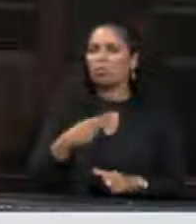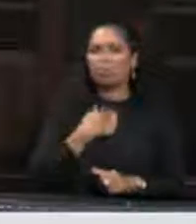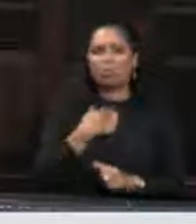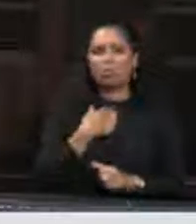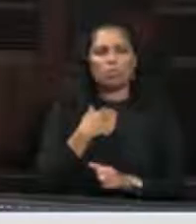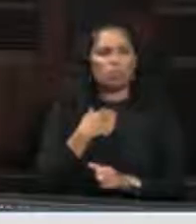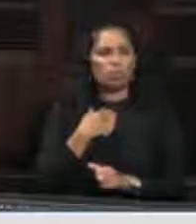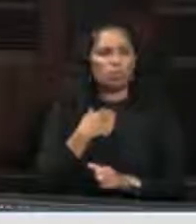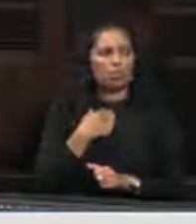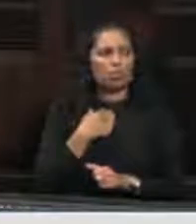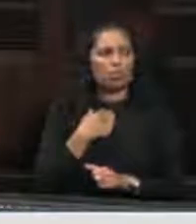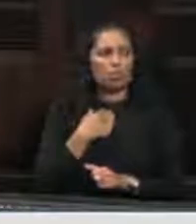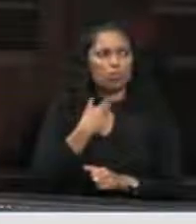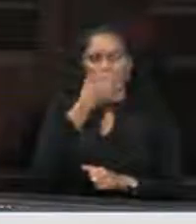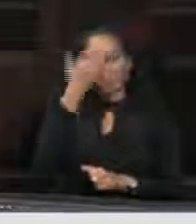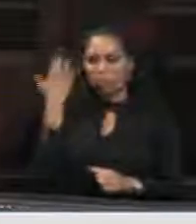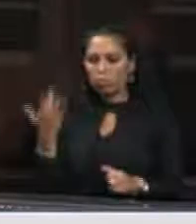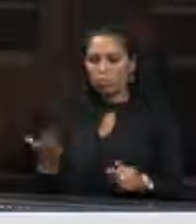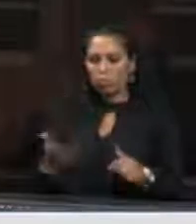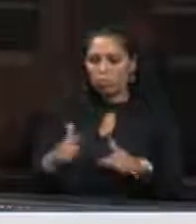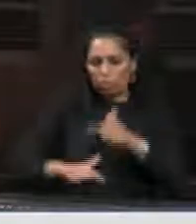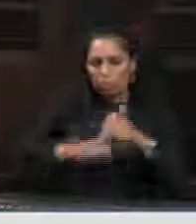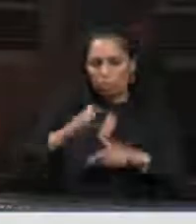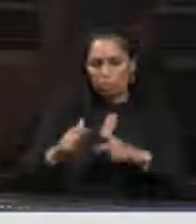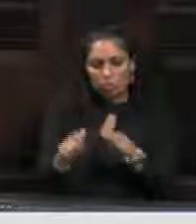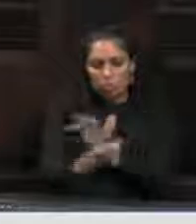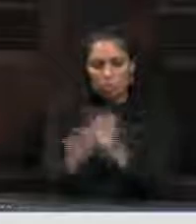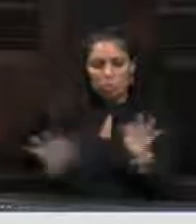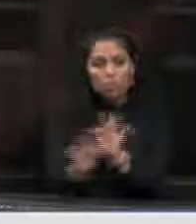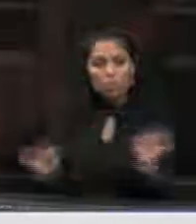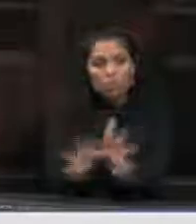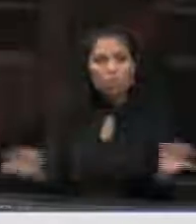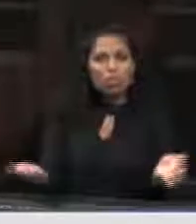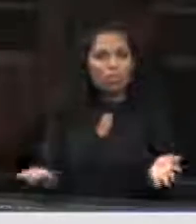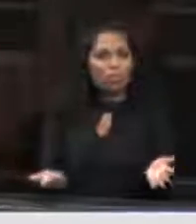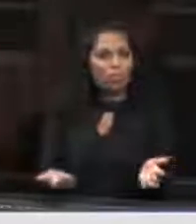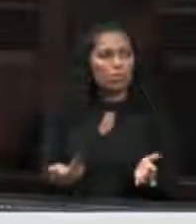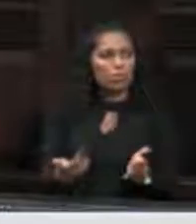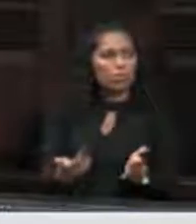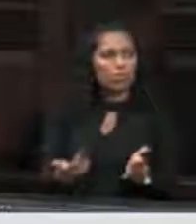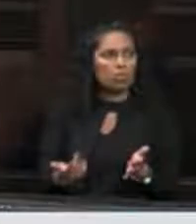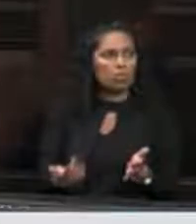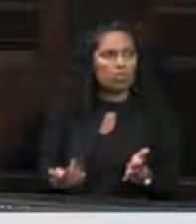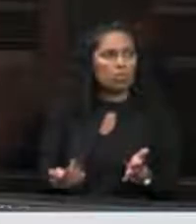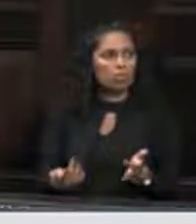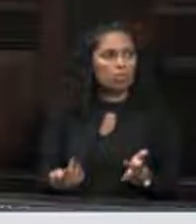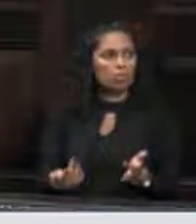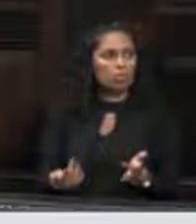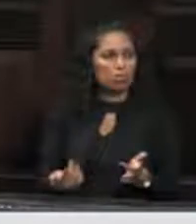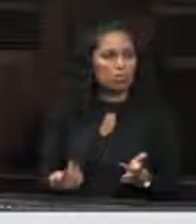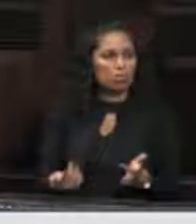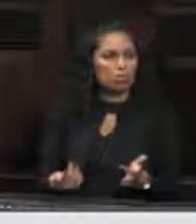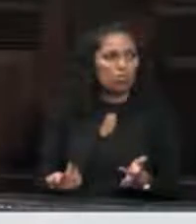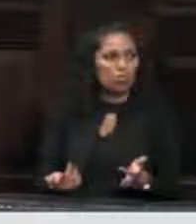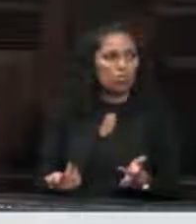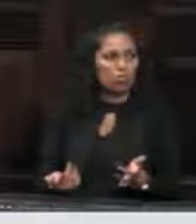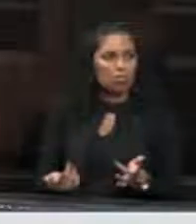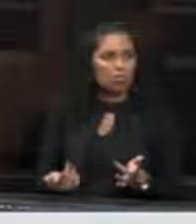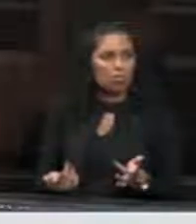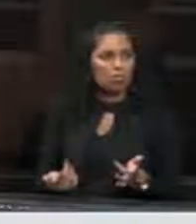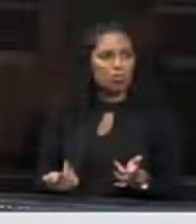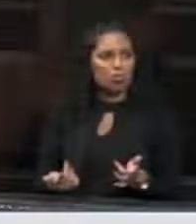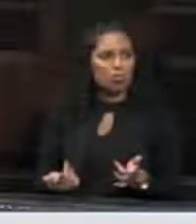trabalhadores, trabalhadores humildes, trabalhadores simples, por isso mesmo com baixa capacidade de organização e